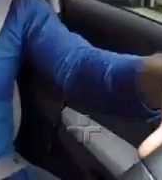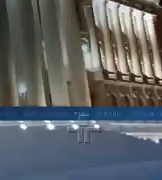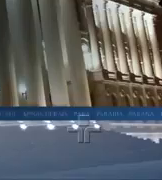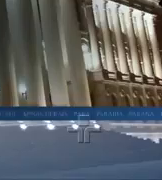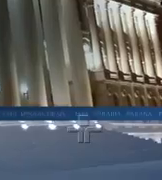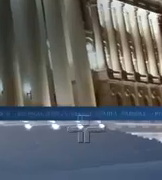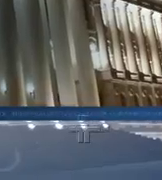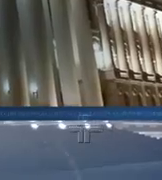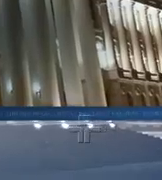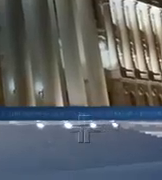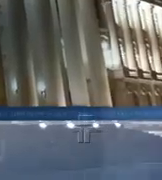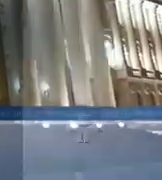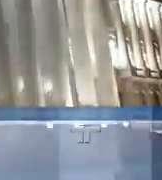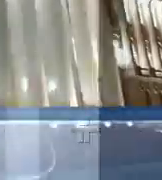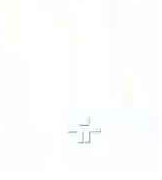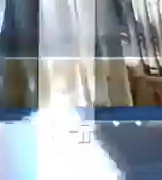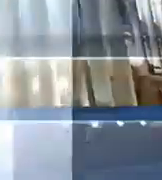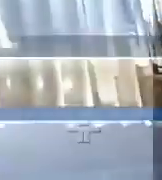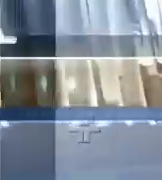lá.